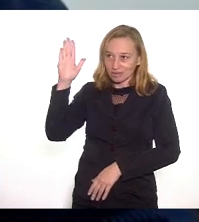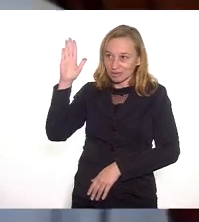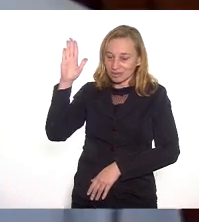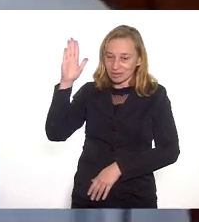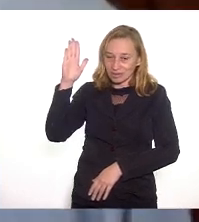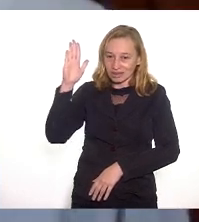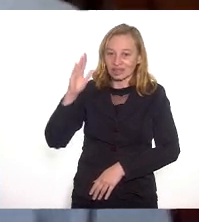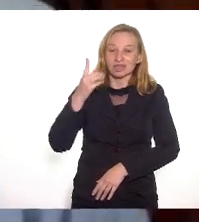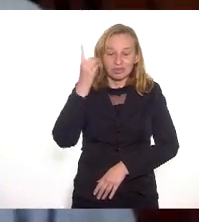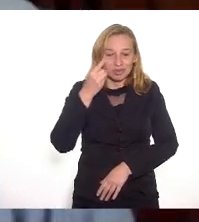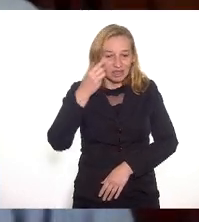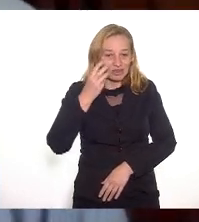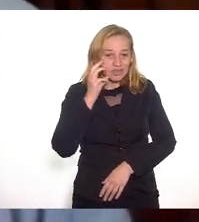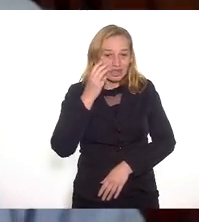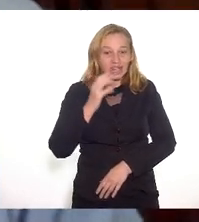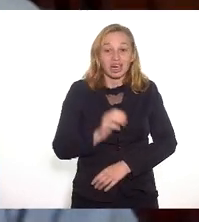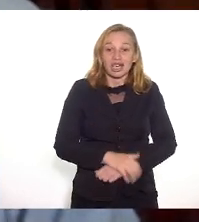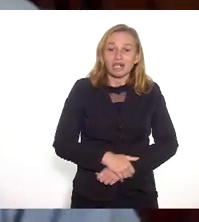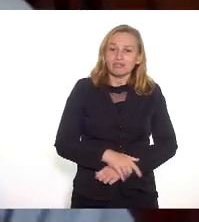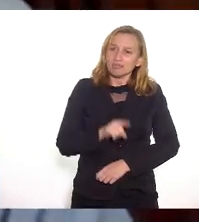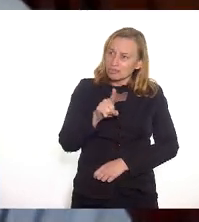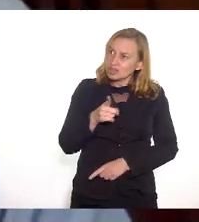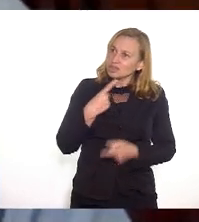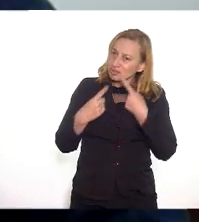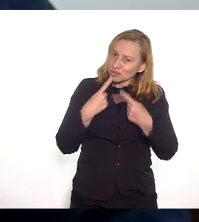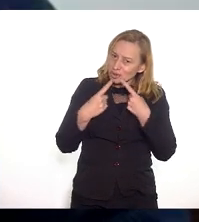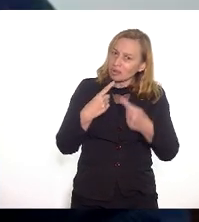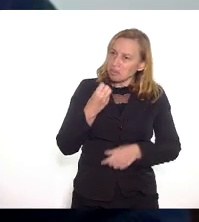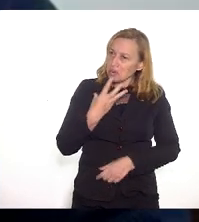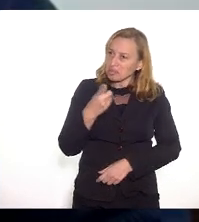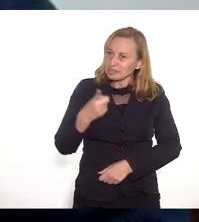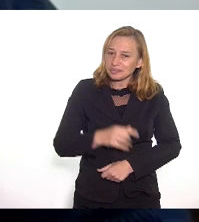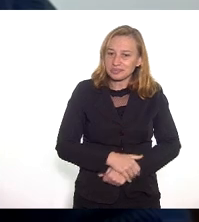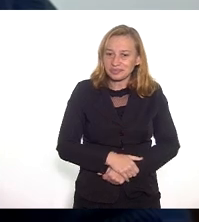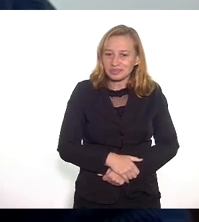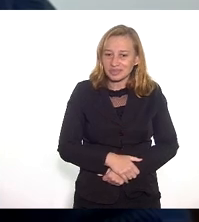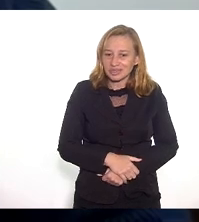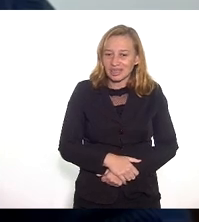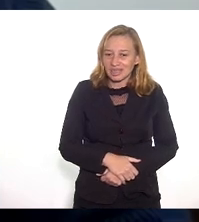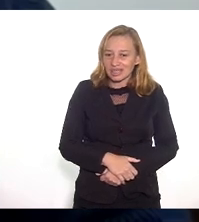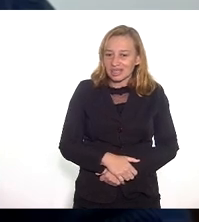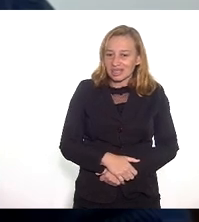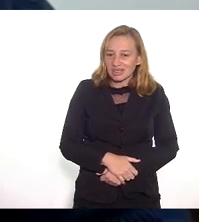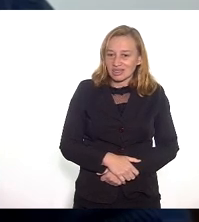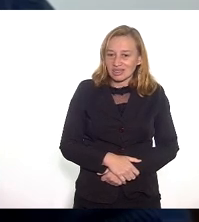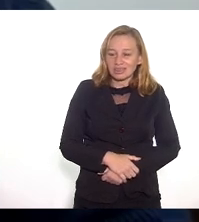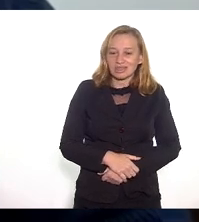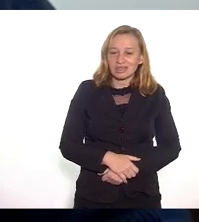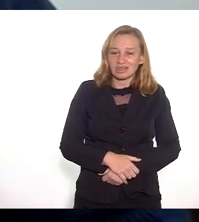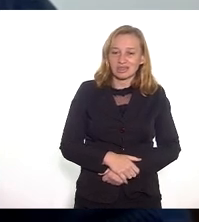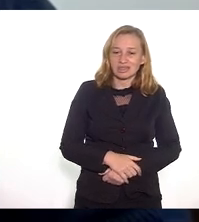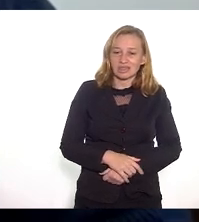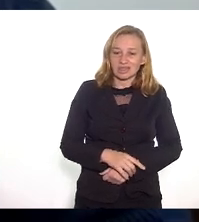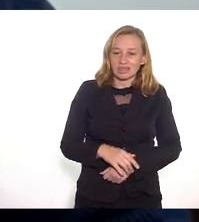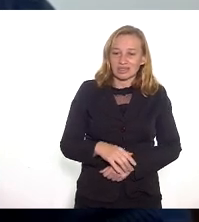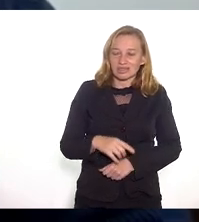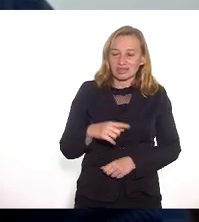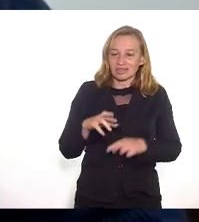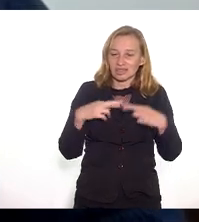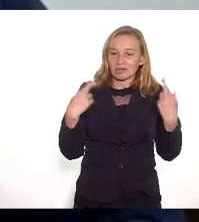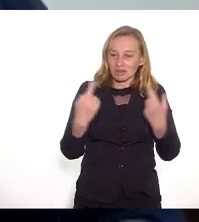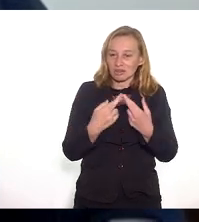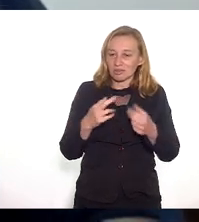Mas é isso, deputado Valdec. Não, esse é um debate sensacional. Eu acho que merece mesmo a gente fazer uma sessão para